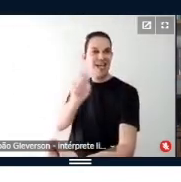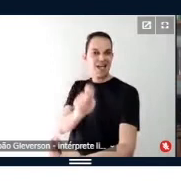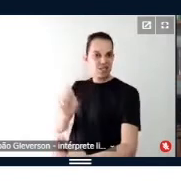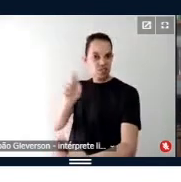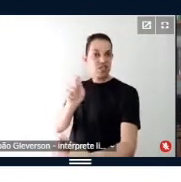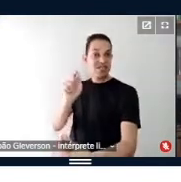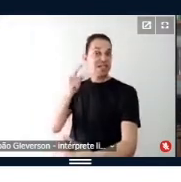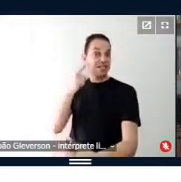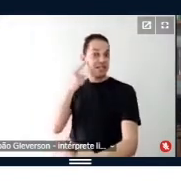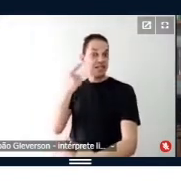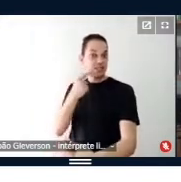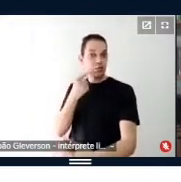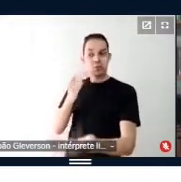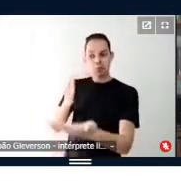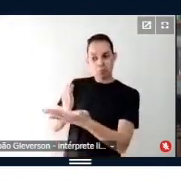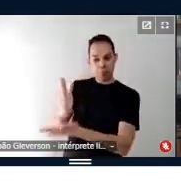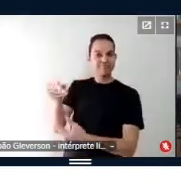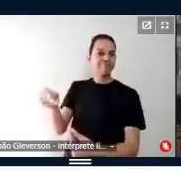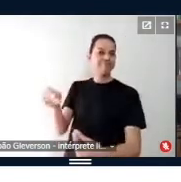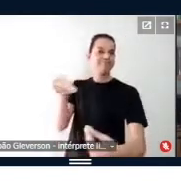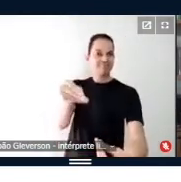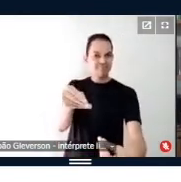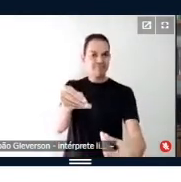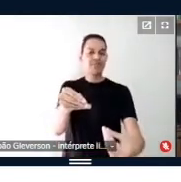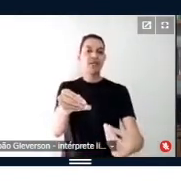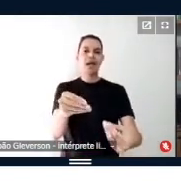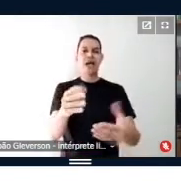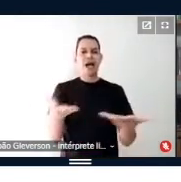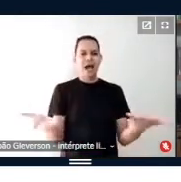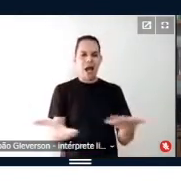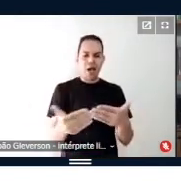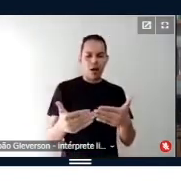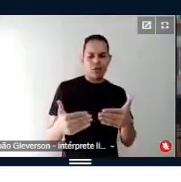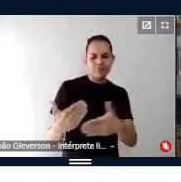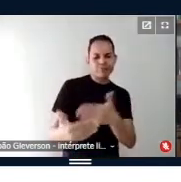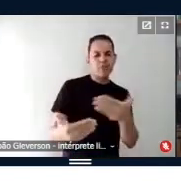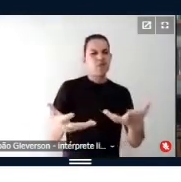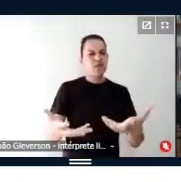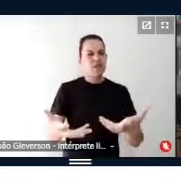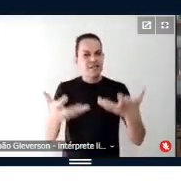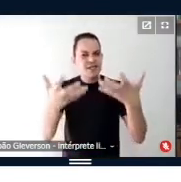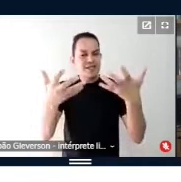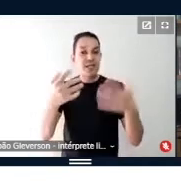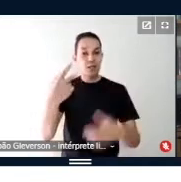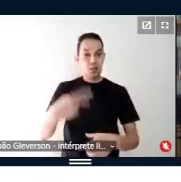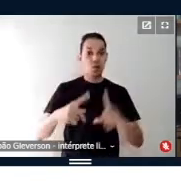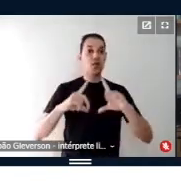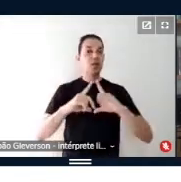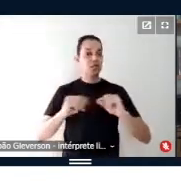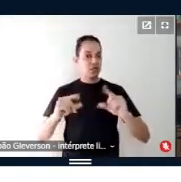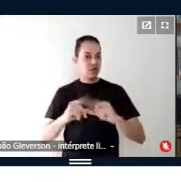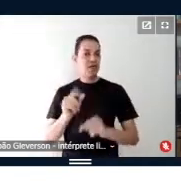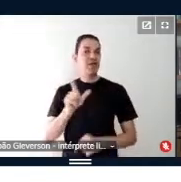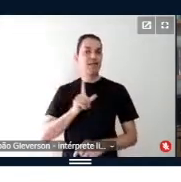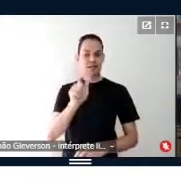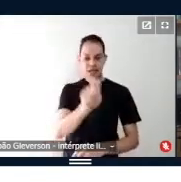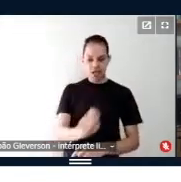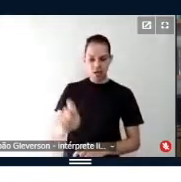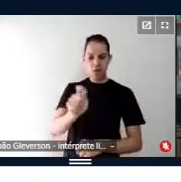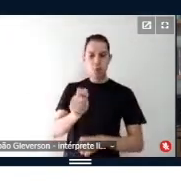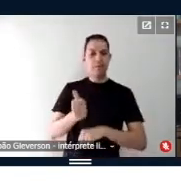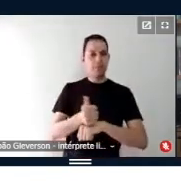associações profissionais, que já estão se fortalecendo nos estados, no Distrito Federal nós temos uma associação profissional,